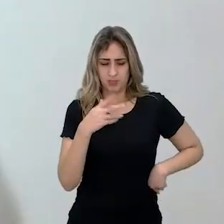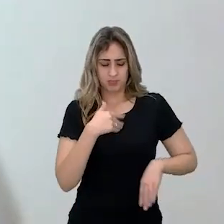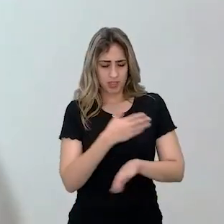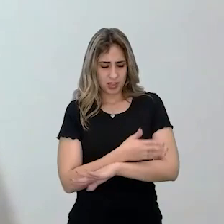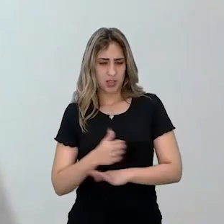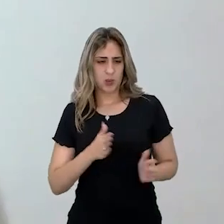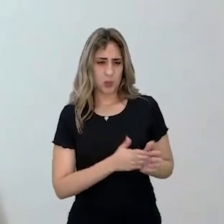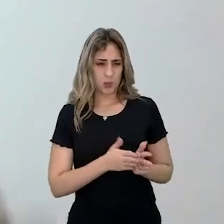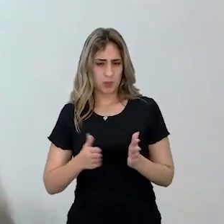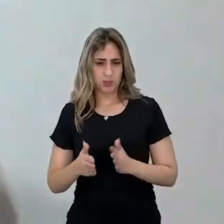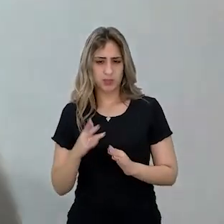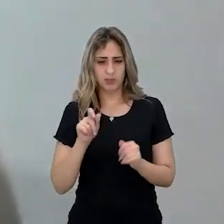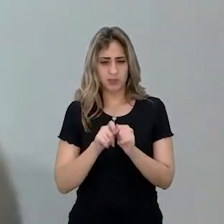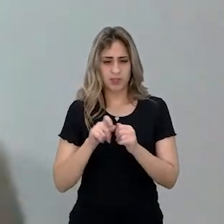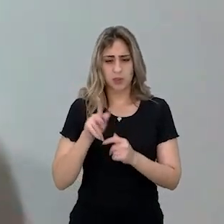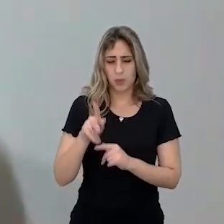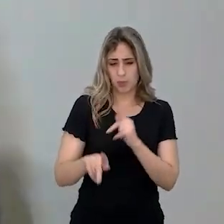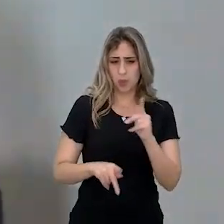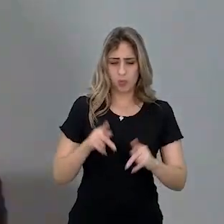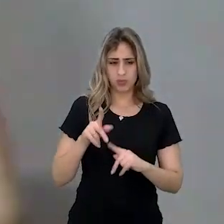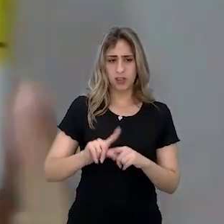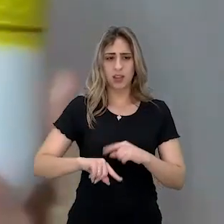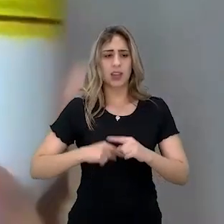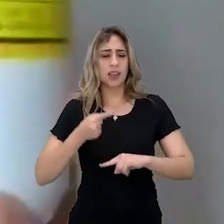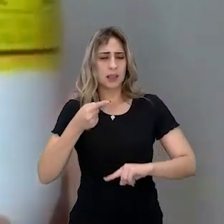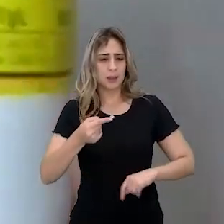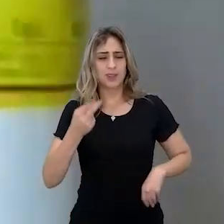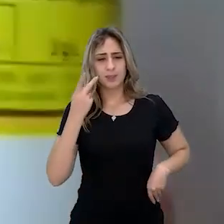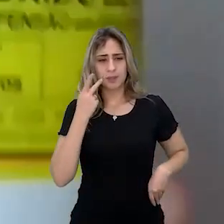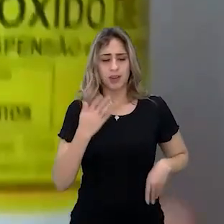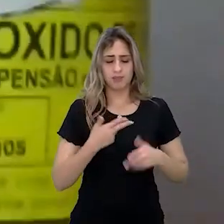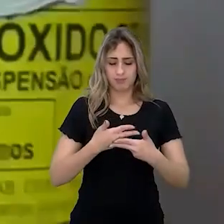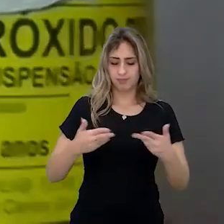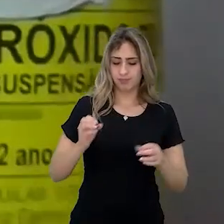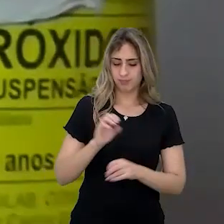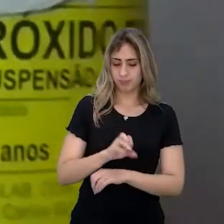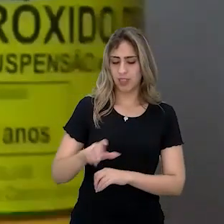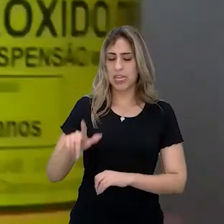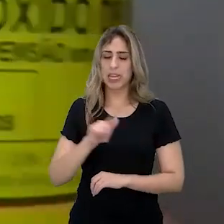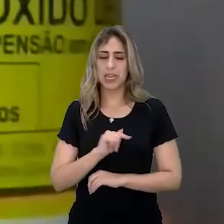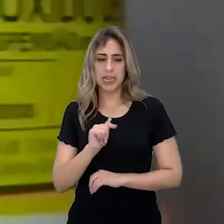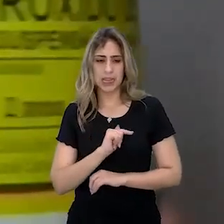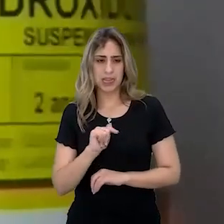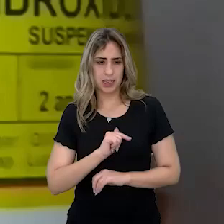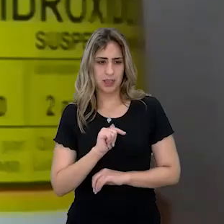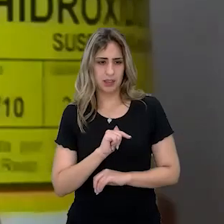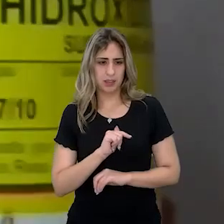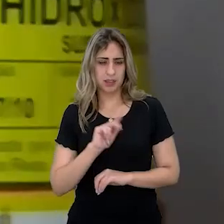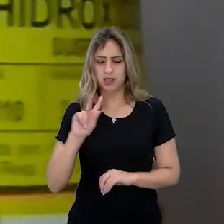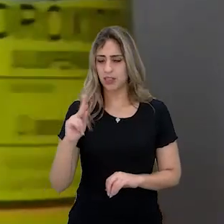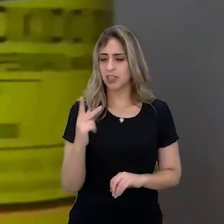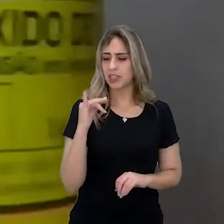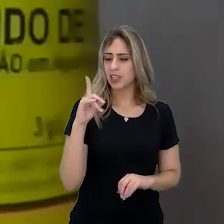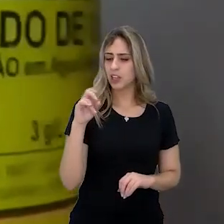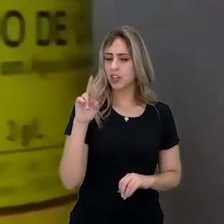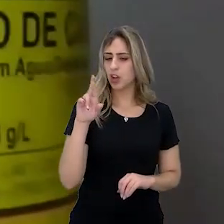do processo para fazer a floculação, e depois, para decantação, a gente tem aqui o hidróxido, ao contrário,